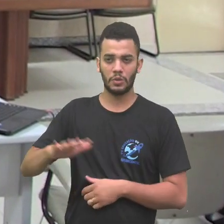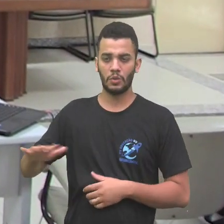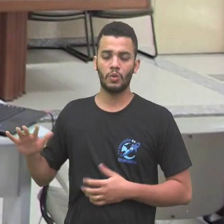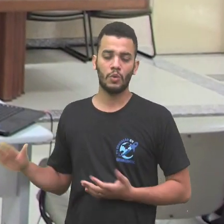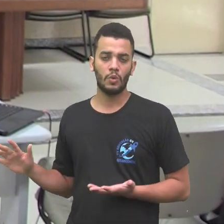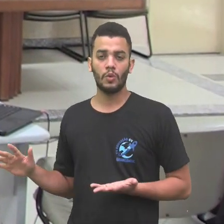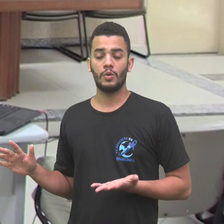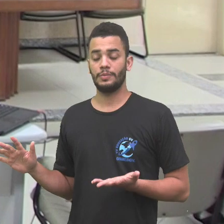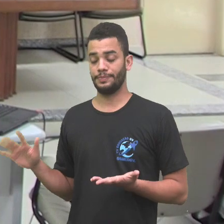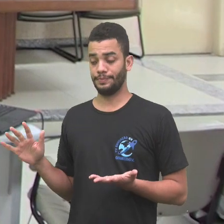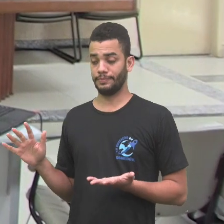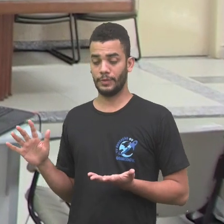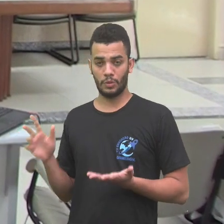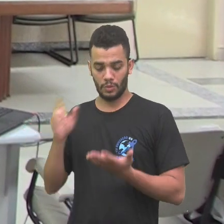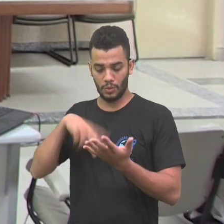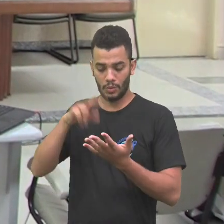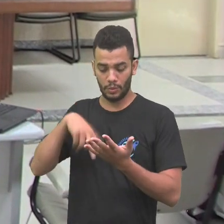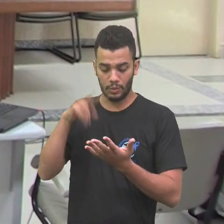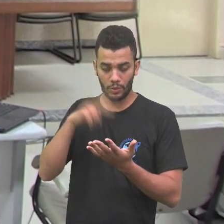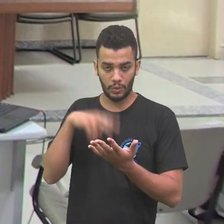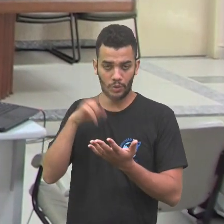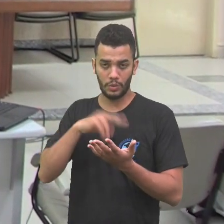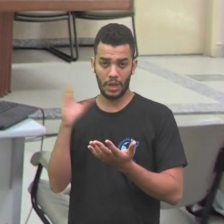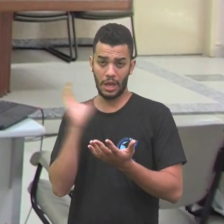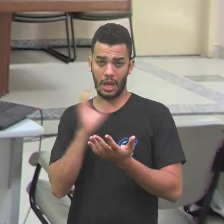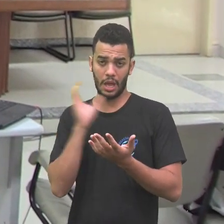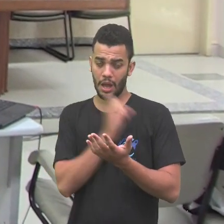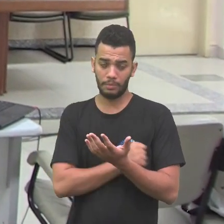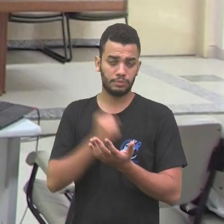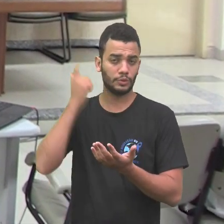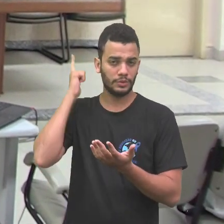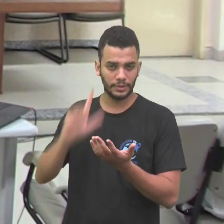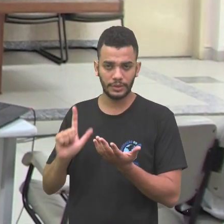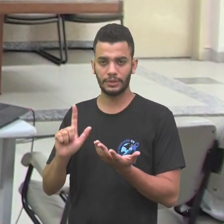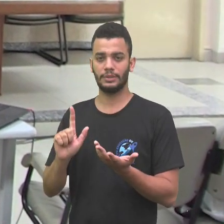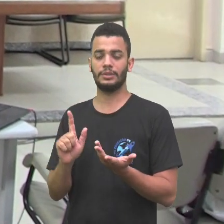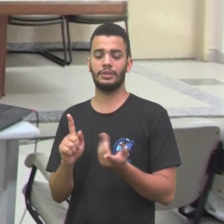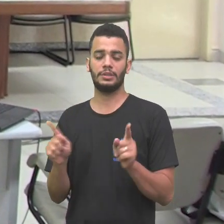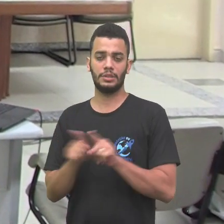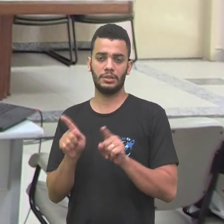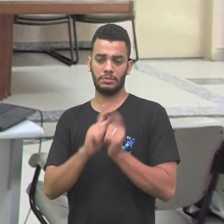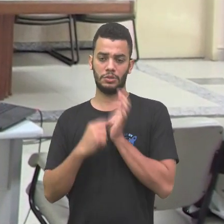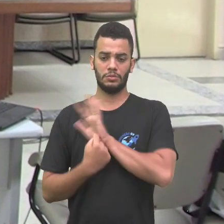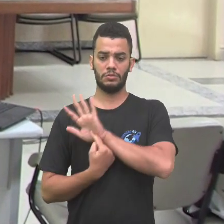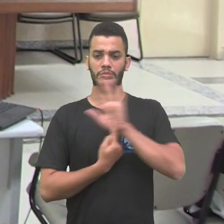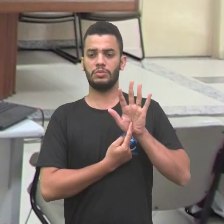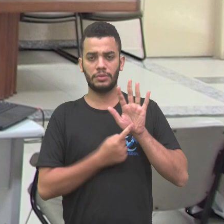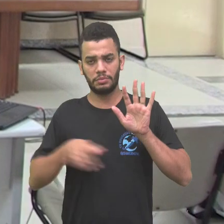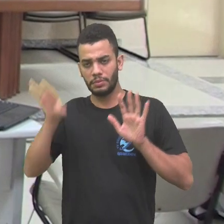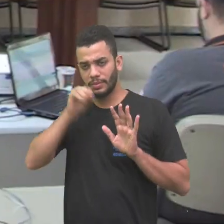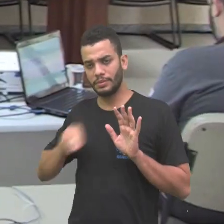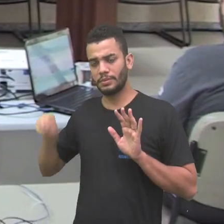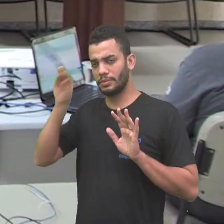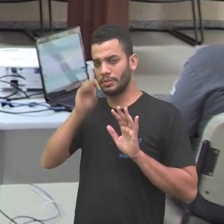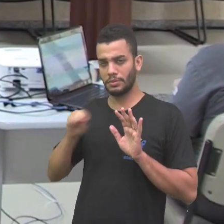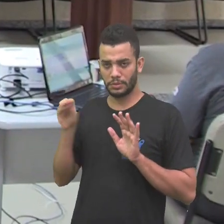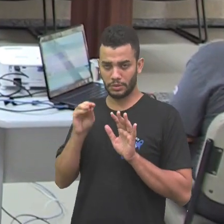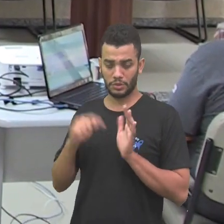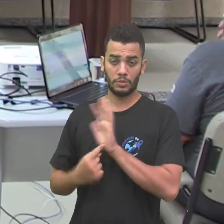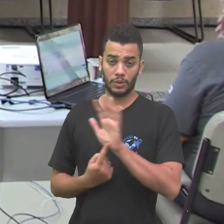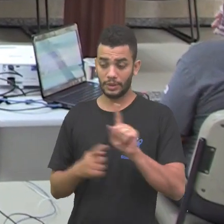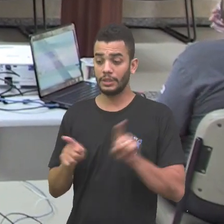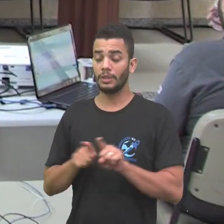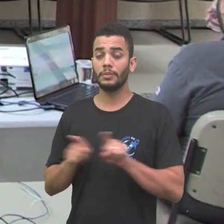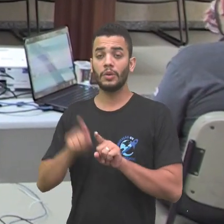ano, já estão lendo com naturalidade, se apresentando ao público com naturalidade e mostrando uma educação de qualidade, que hoje é